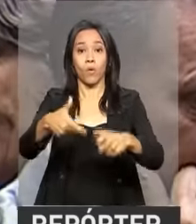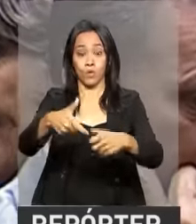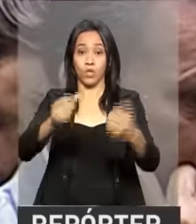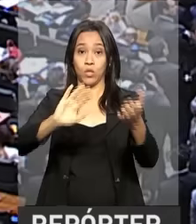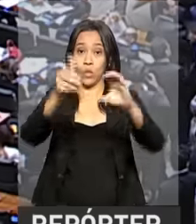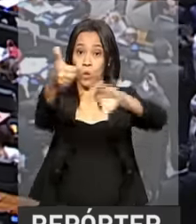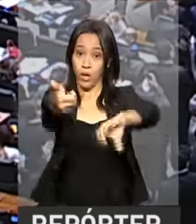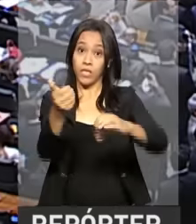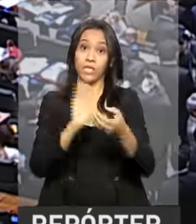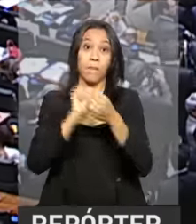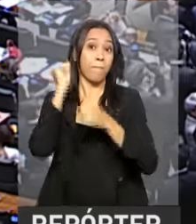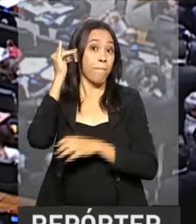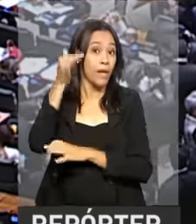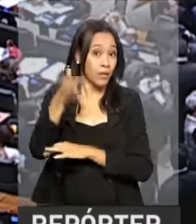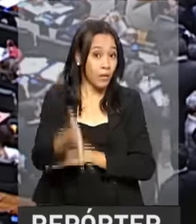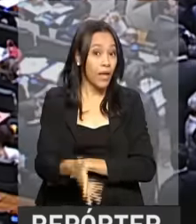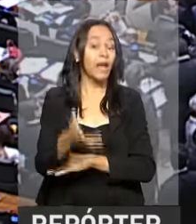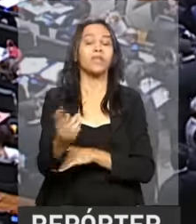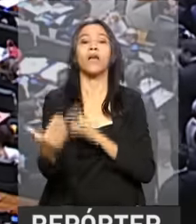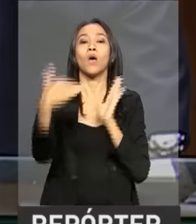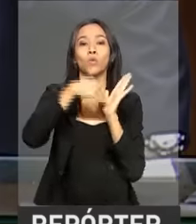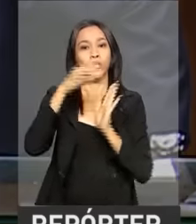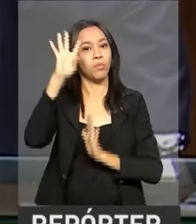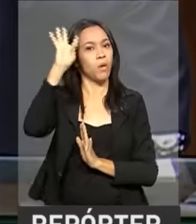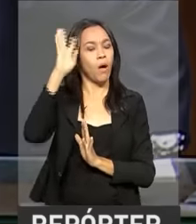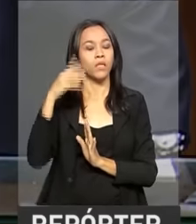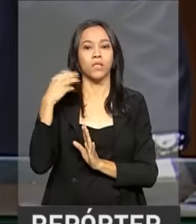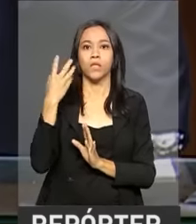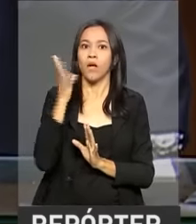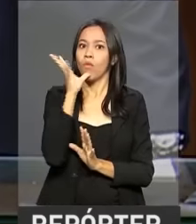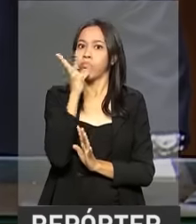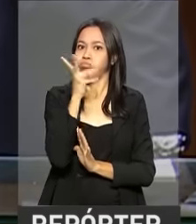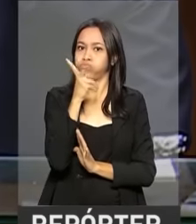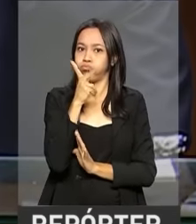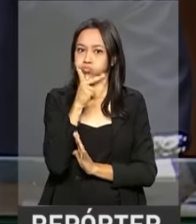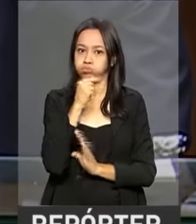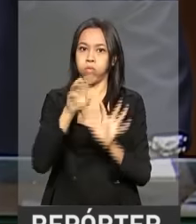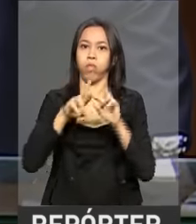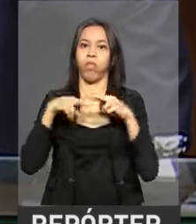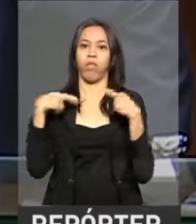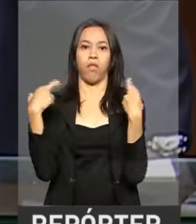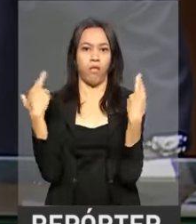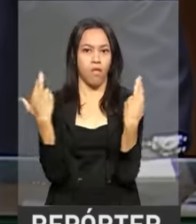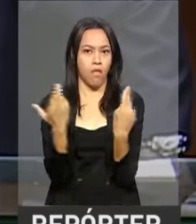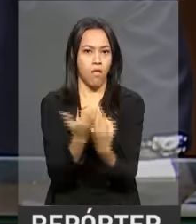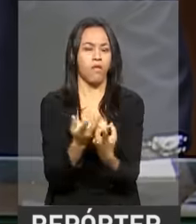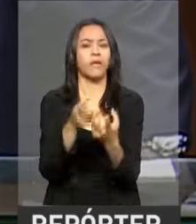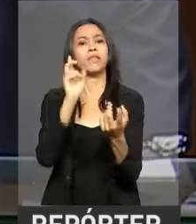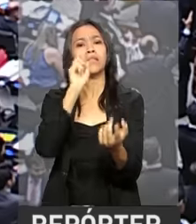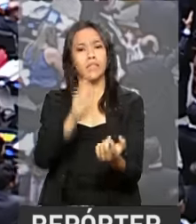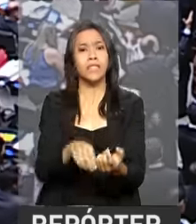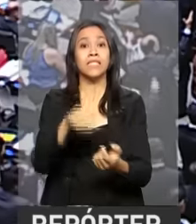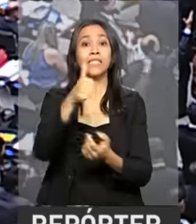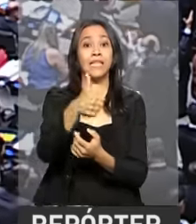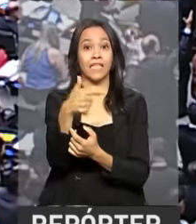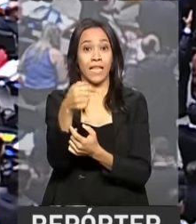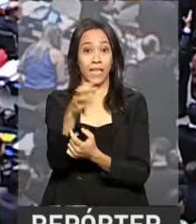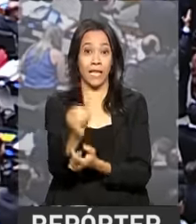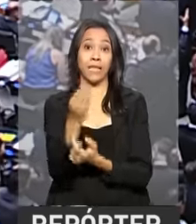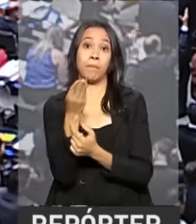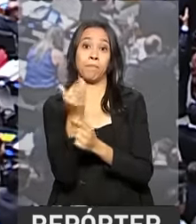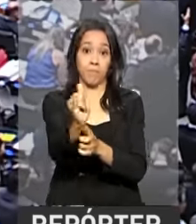Nacional na madrugada da última quarta-feira depois de uma longa sessão e prevê um déficit de cerca de R 170 bilhões